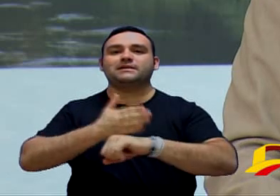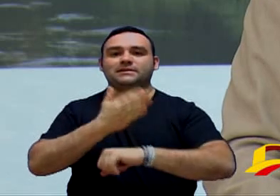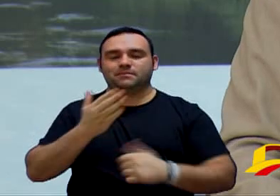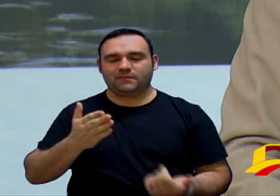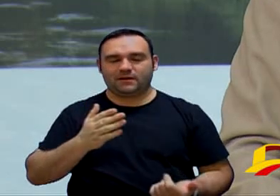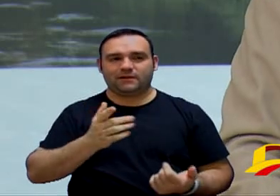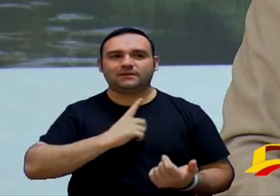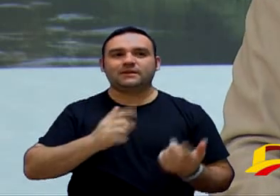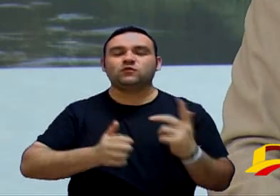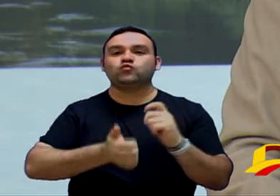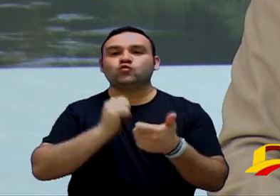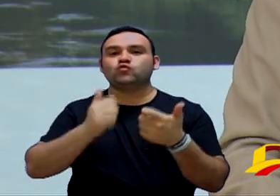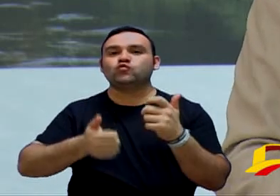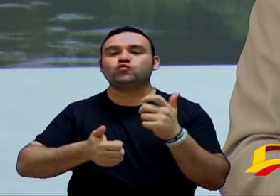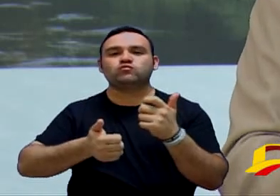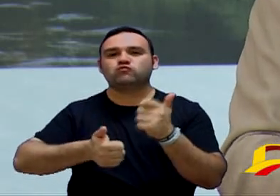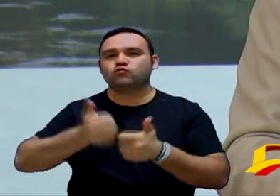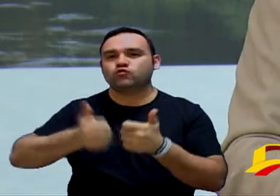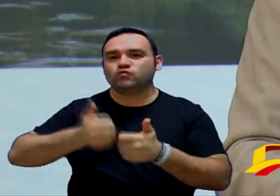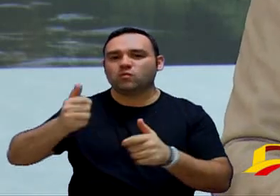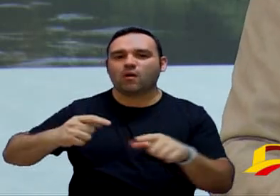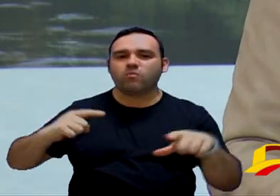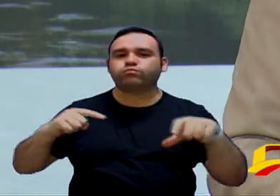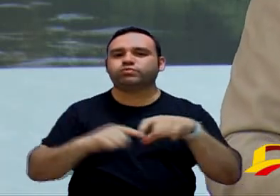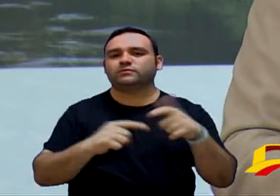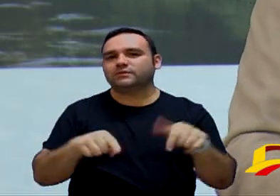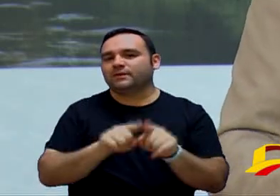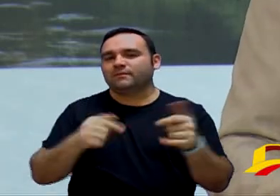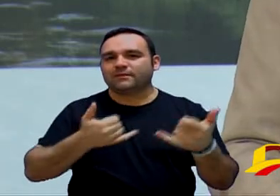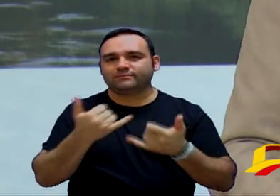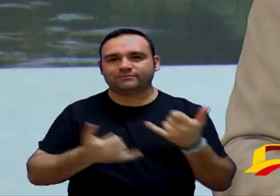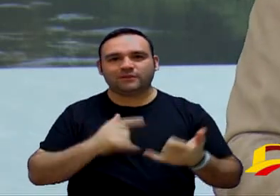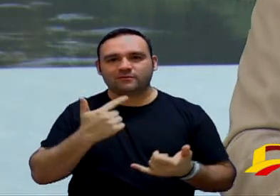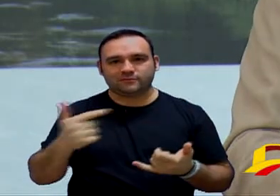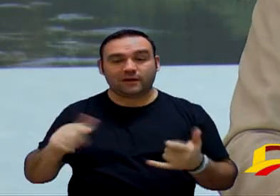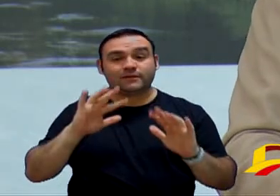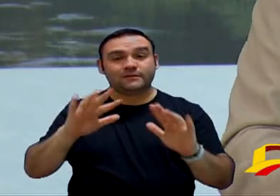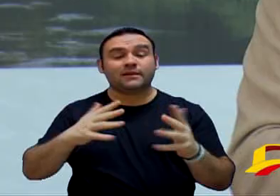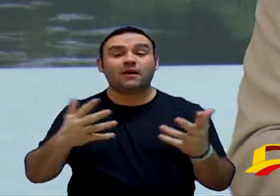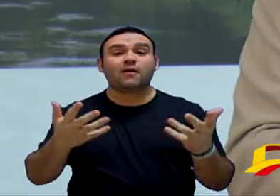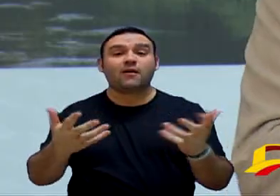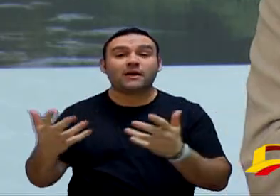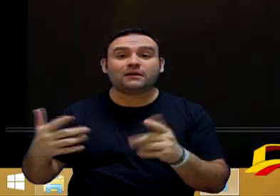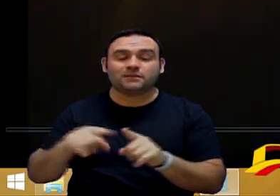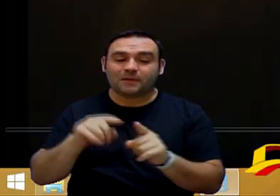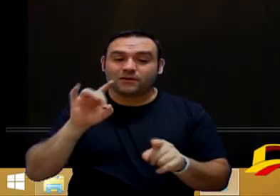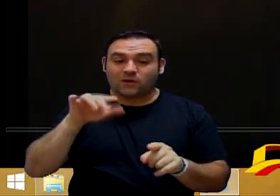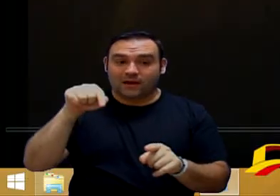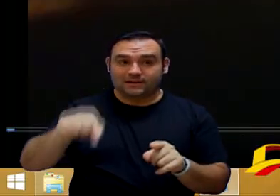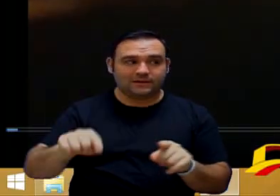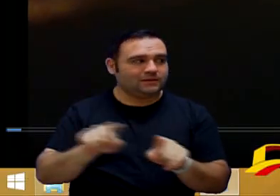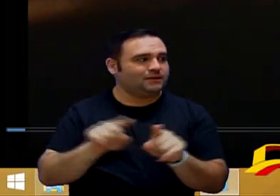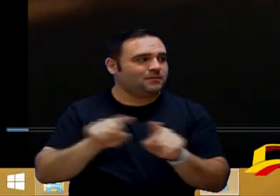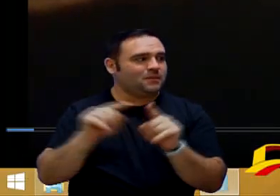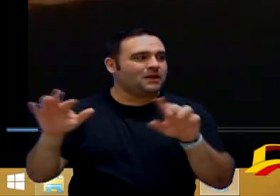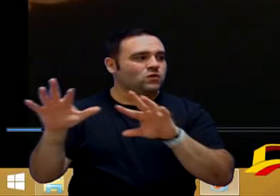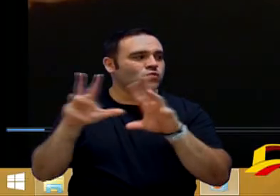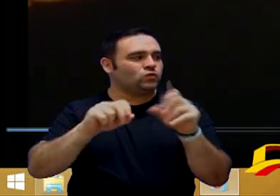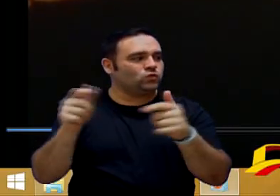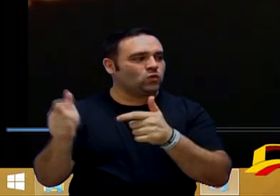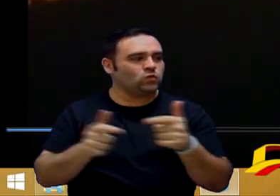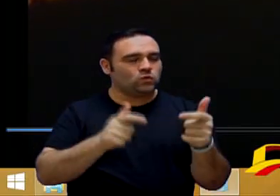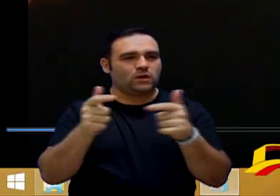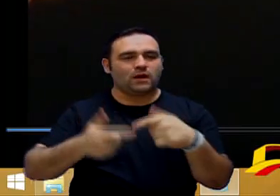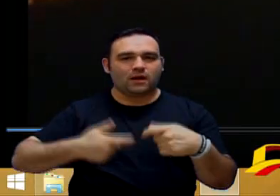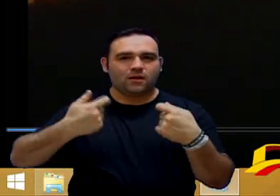de um jogo de futebol de Tá se divertindo então é muito importante a gente ter não solar como todas as quadras